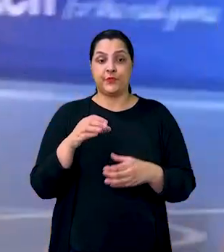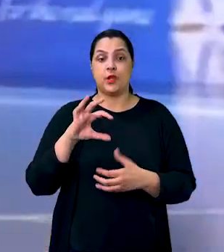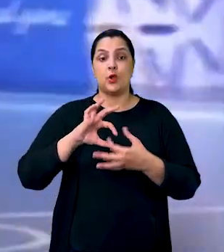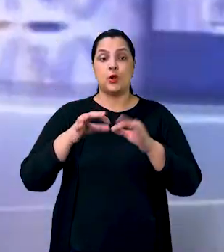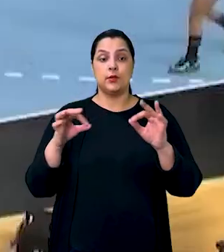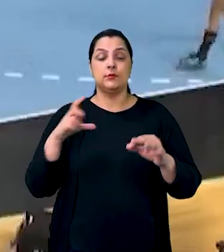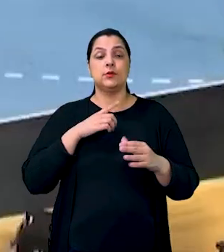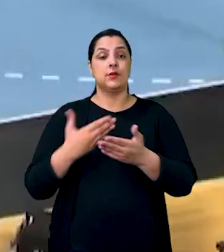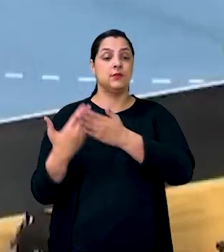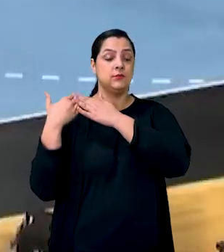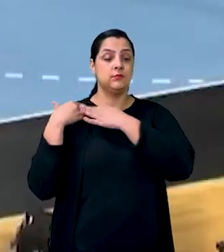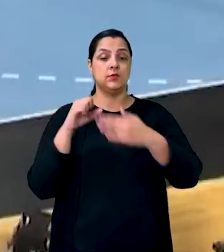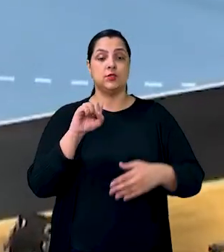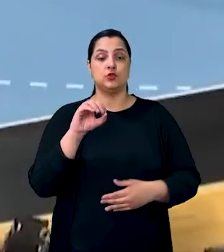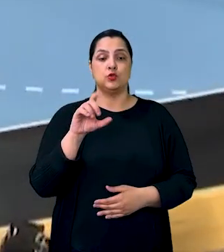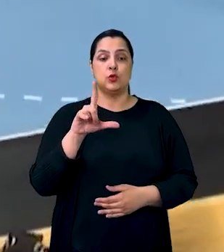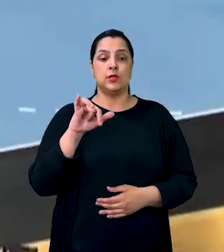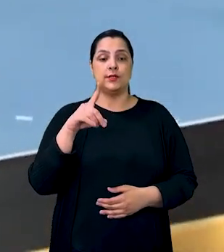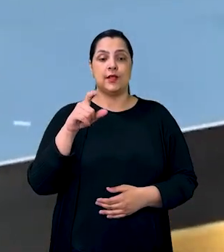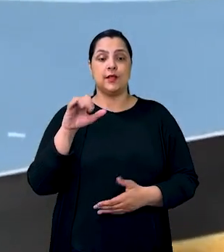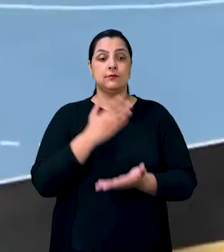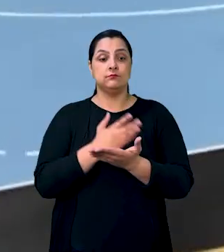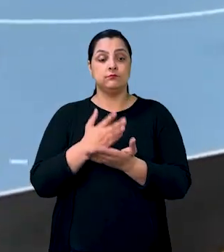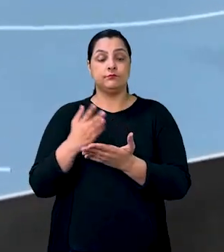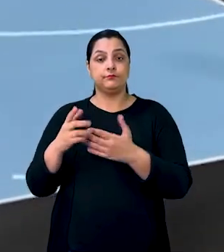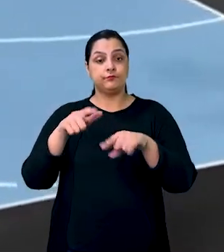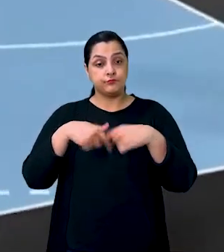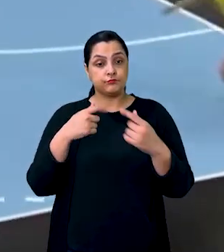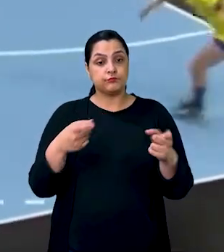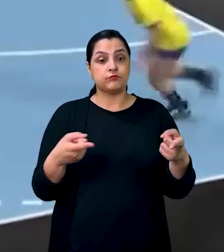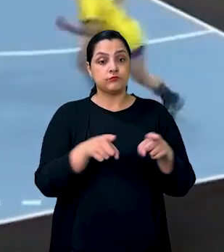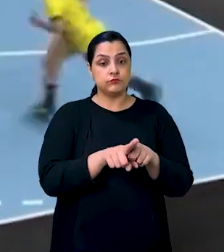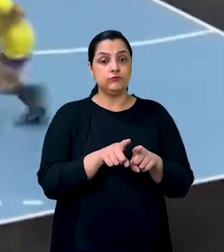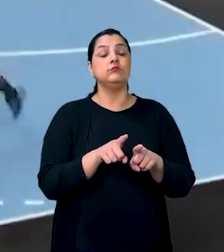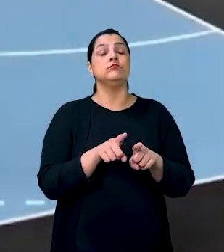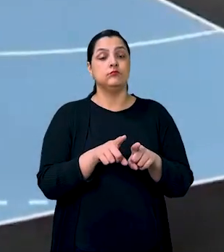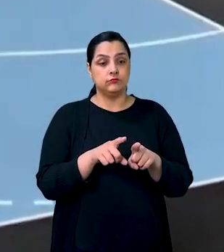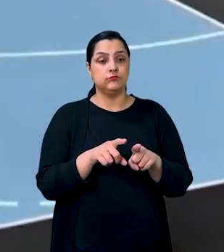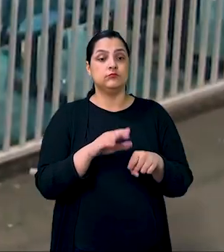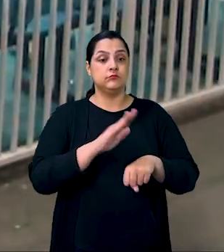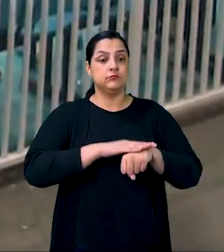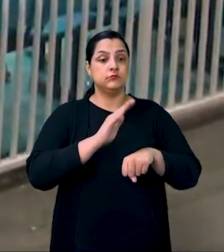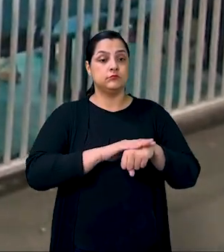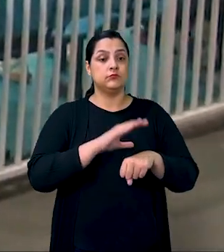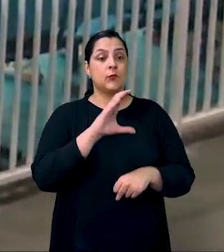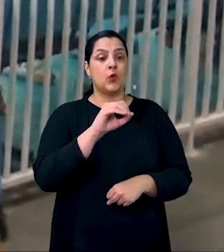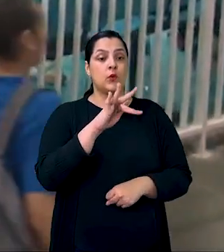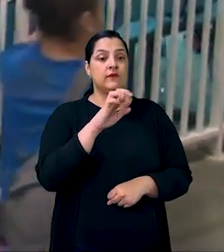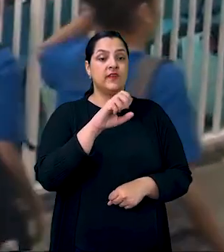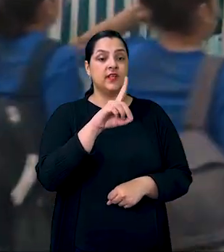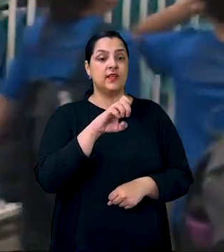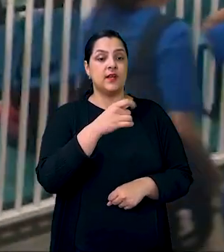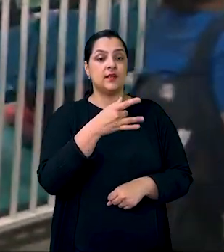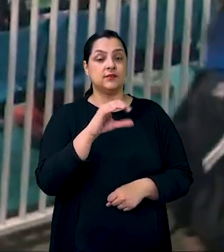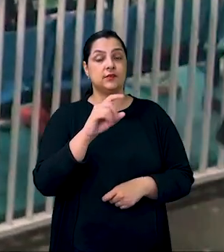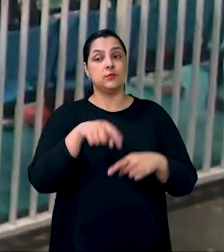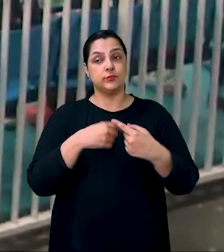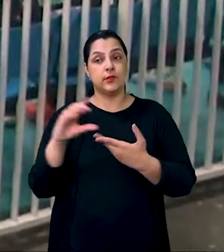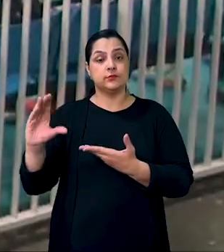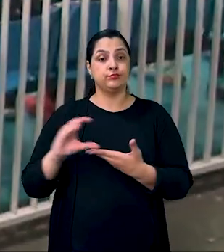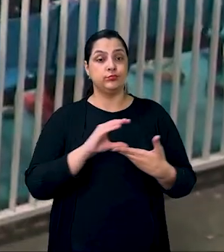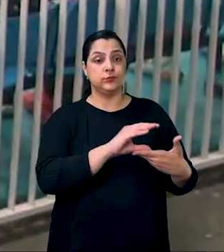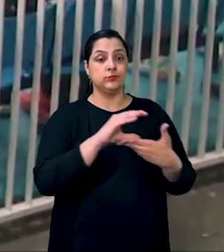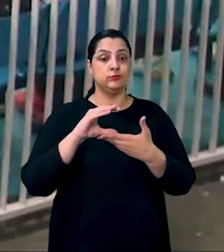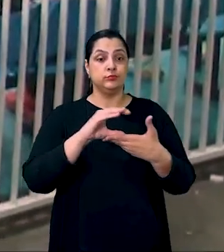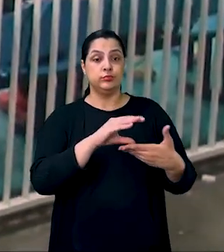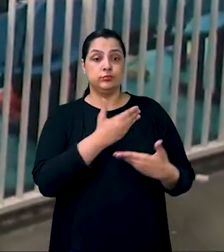tem responsabilidade solidária pelas parcelas em razão dos convênios celebrados com a Confederação e o repasse